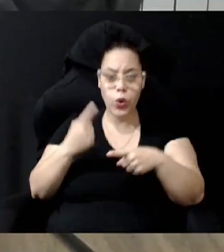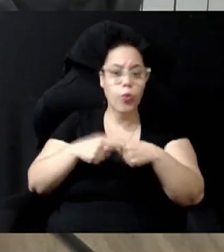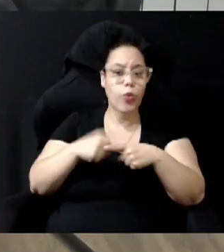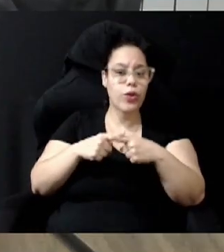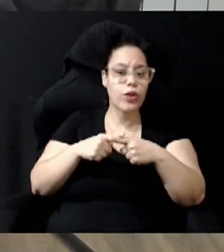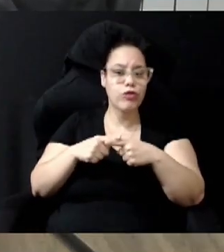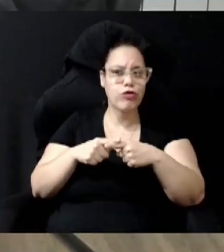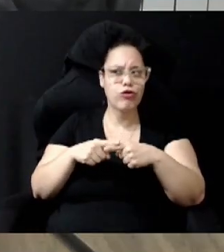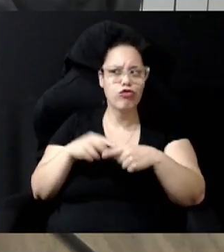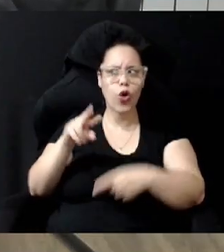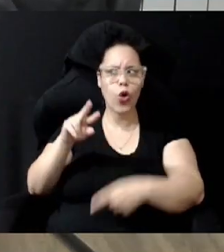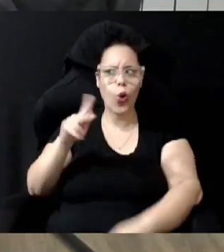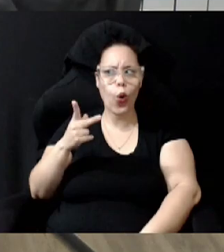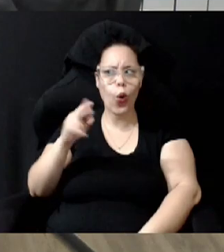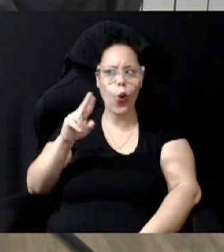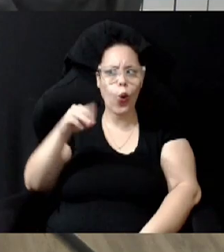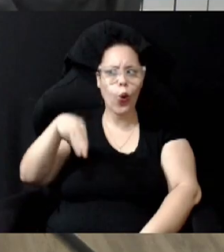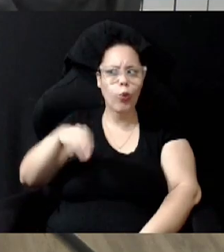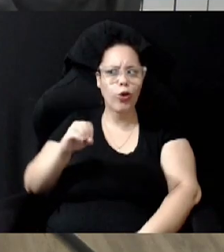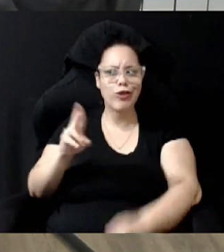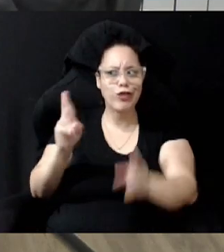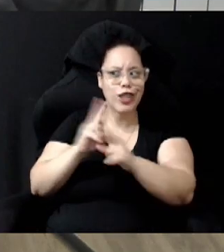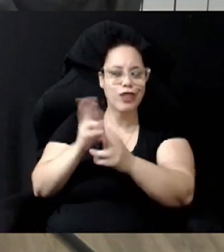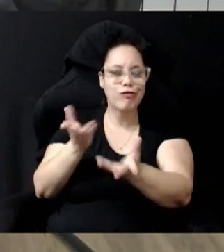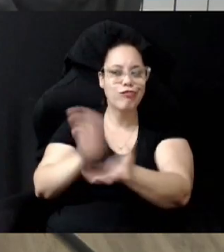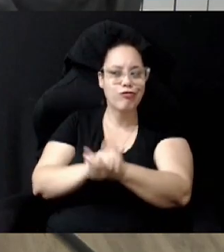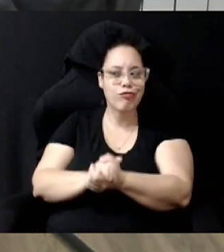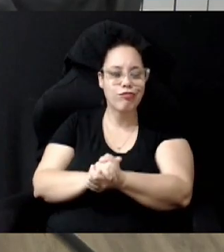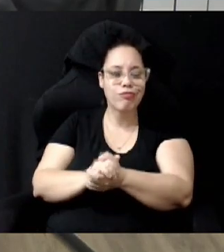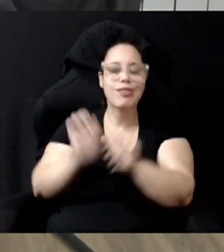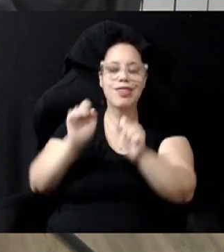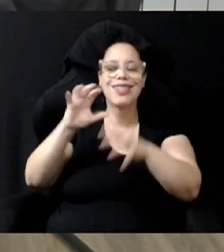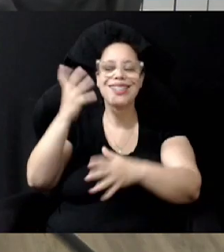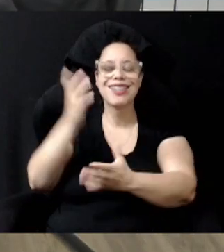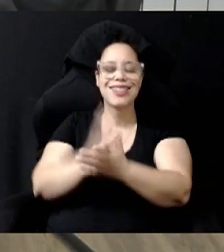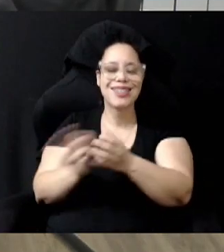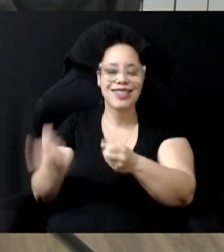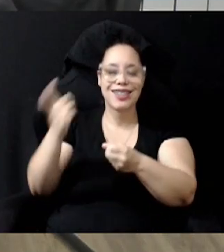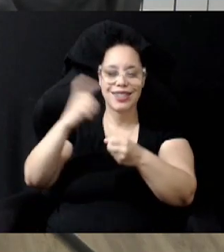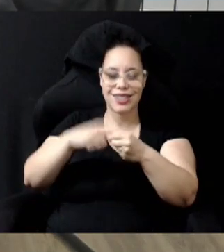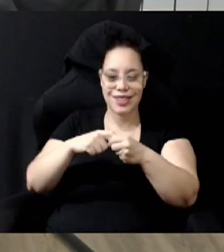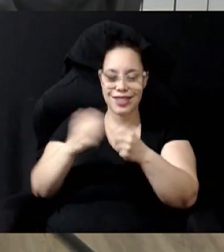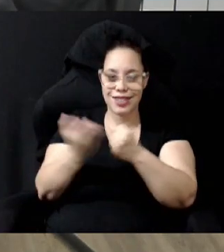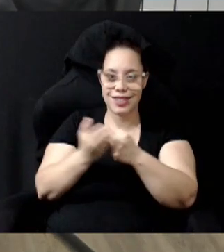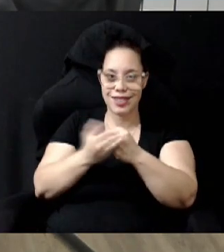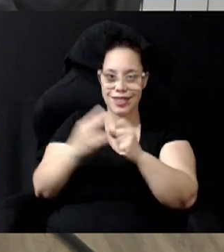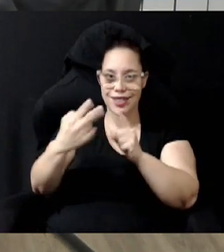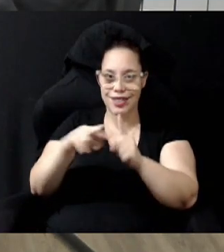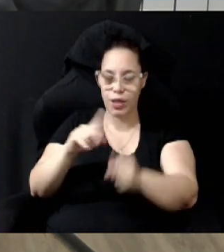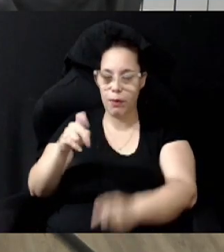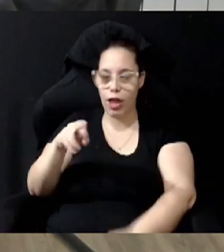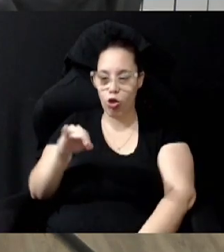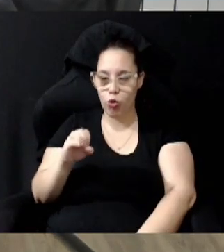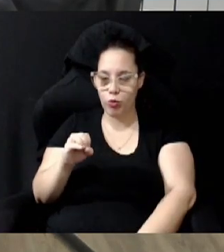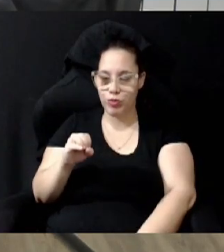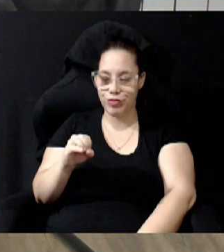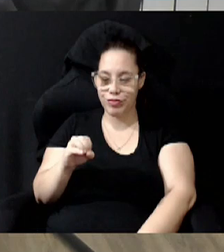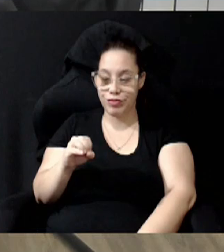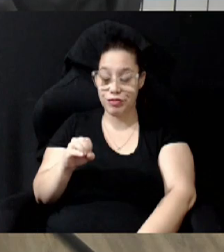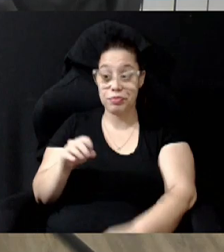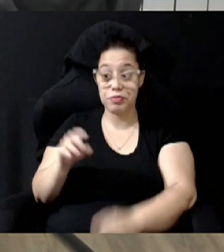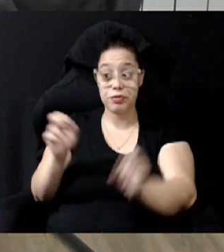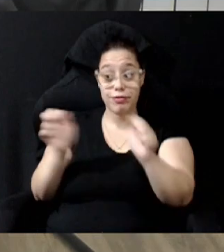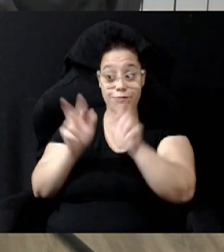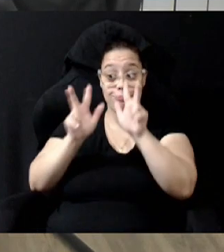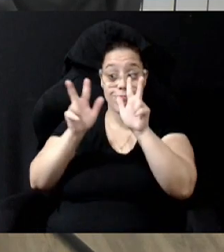que acontece? Daqui a pouquinho, então, depois do intervalo, voltamos com mais Pedro Maciel e a tensão dos